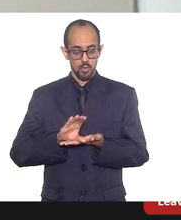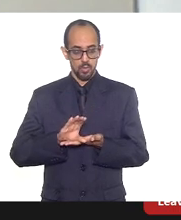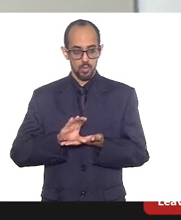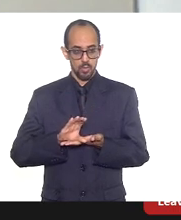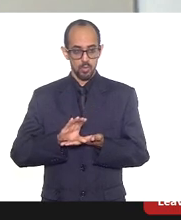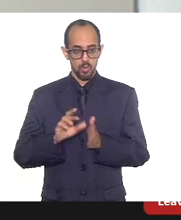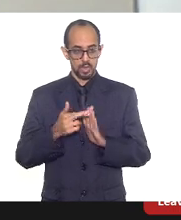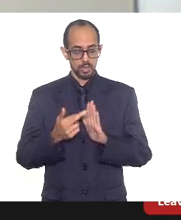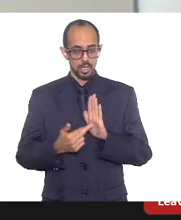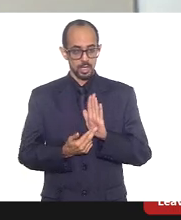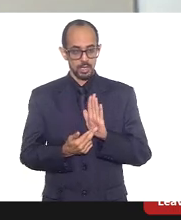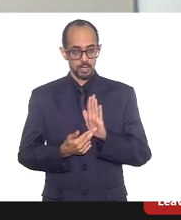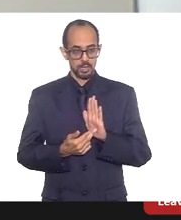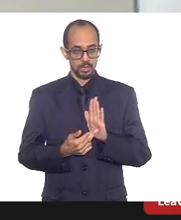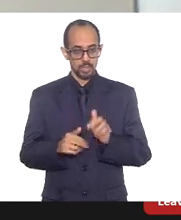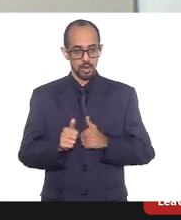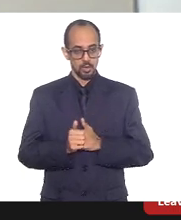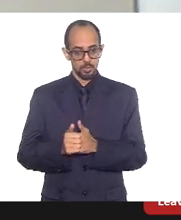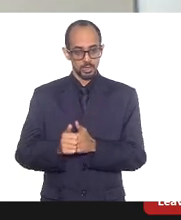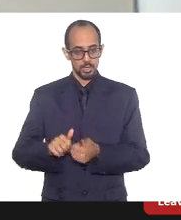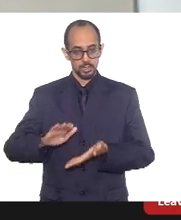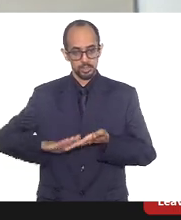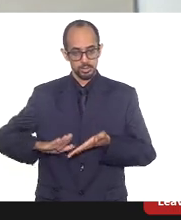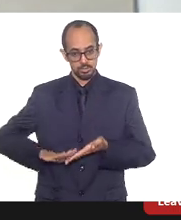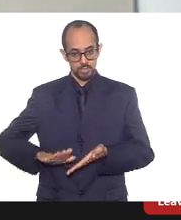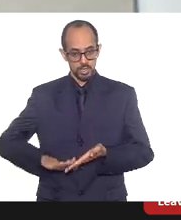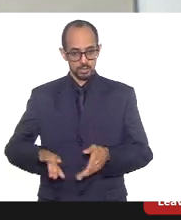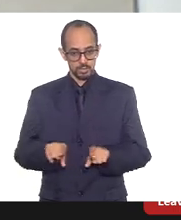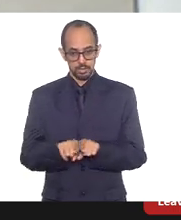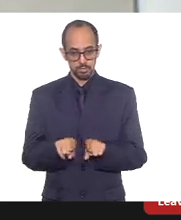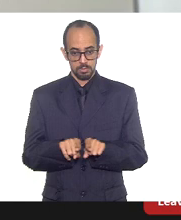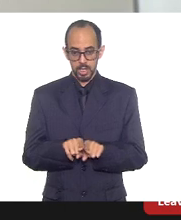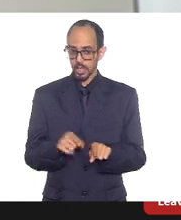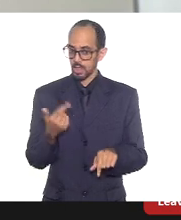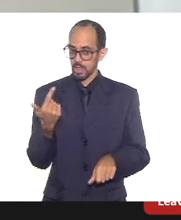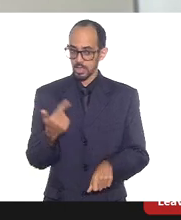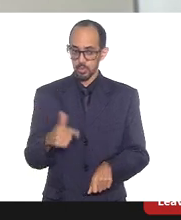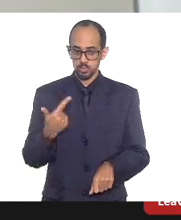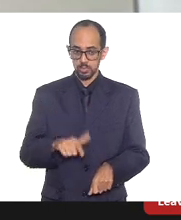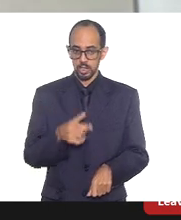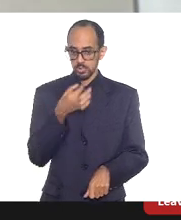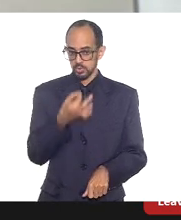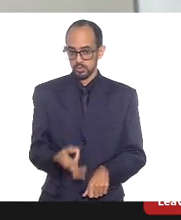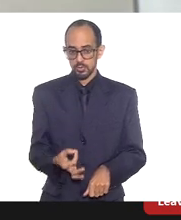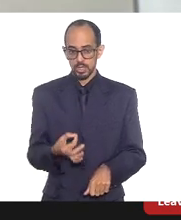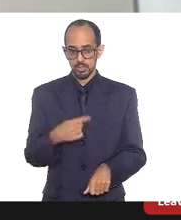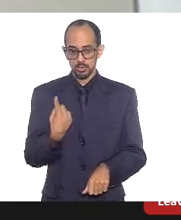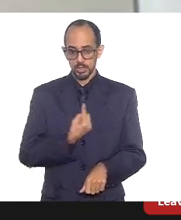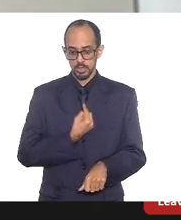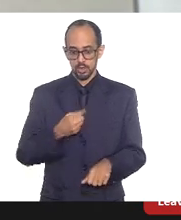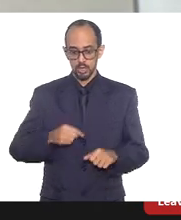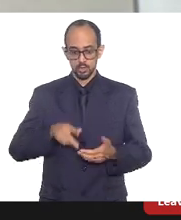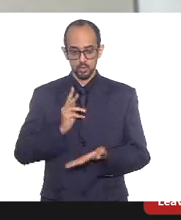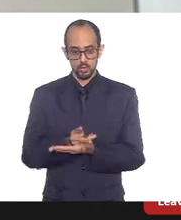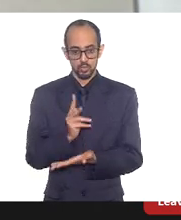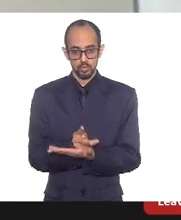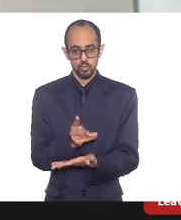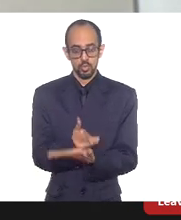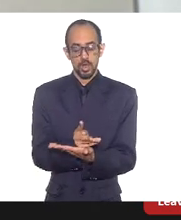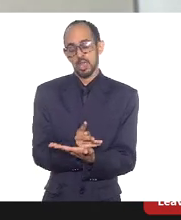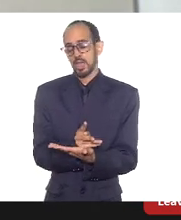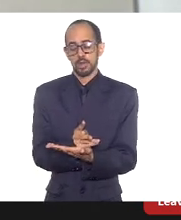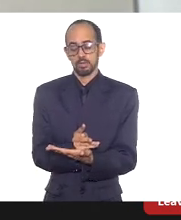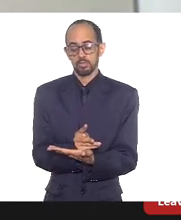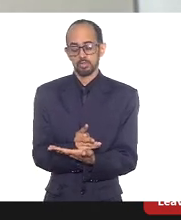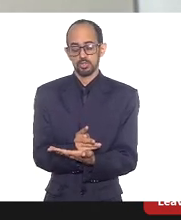com diminuição das despesas com pessoal, não há justificativa para que a gente permaneça nessa